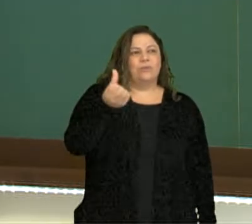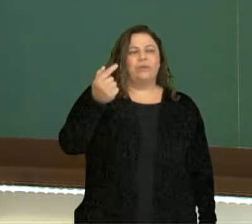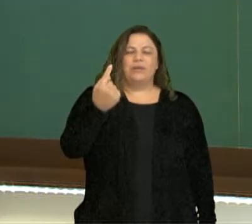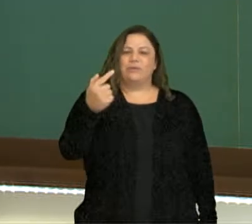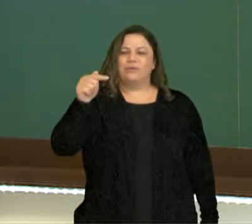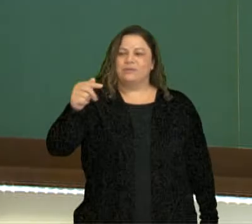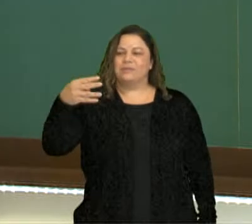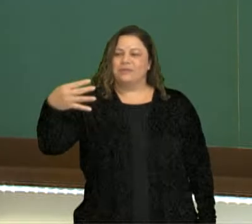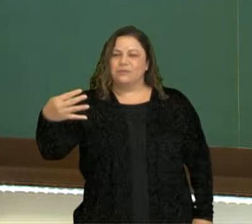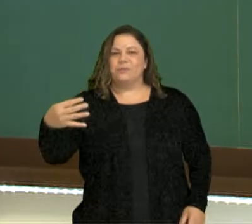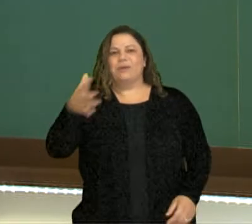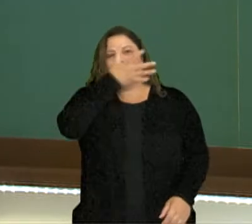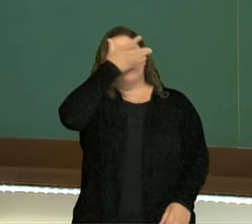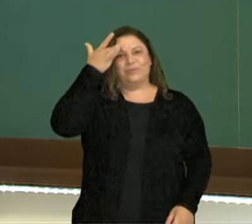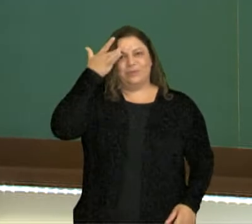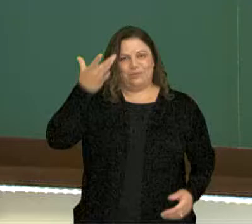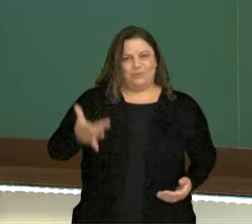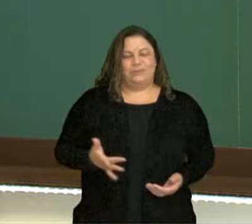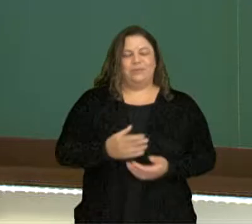sua cidade, ok?